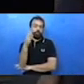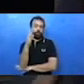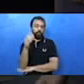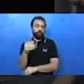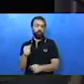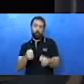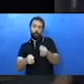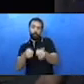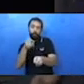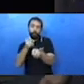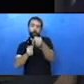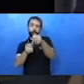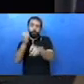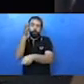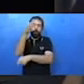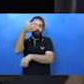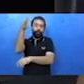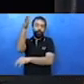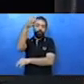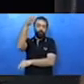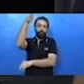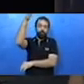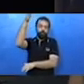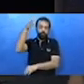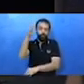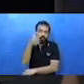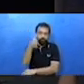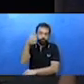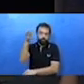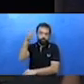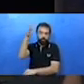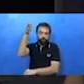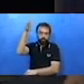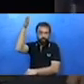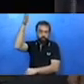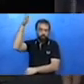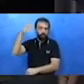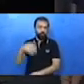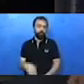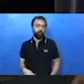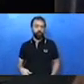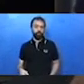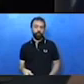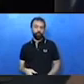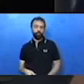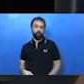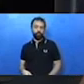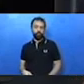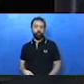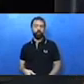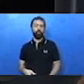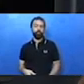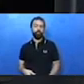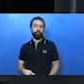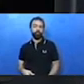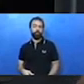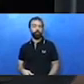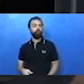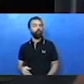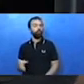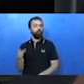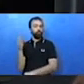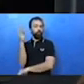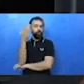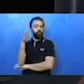na Escola Técnica Senai, lá na cidade de São Carlos. Bandeira brasileira, importante,